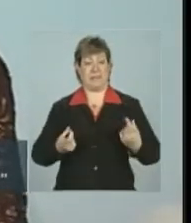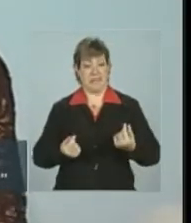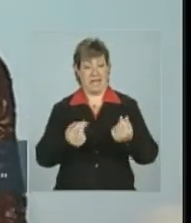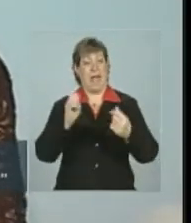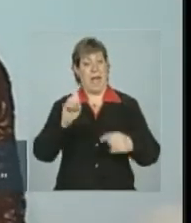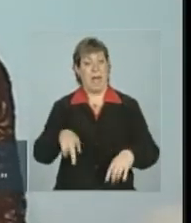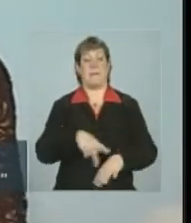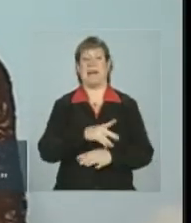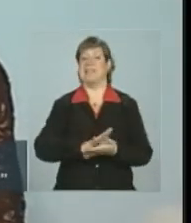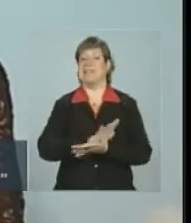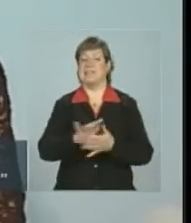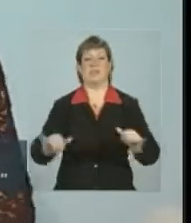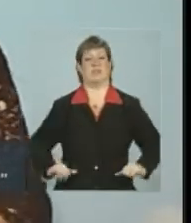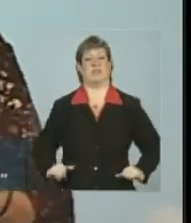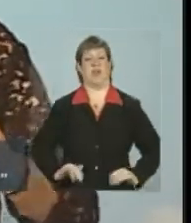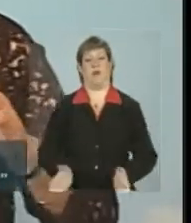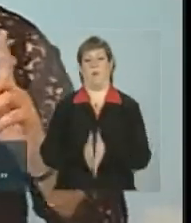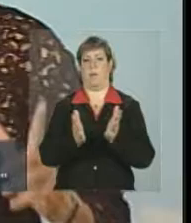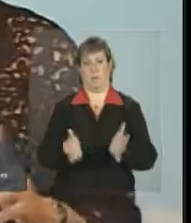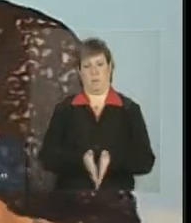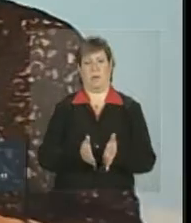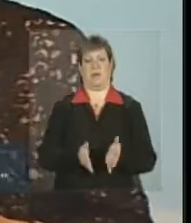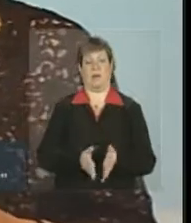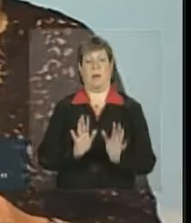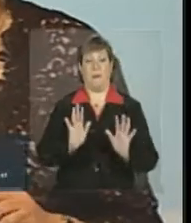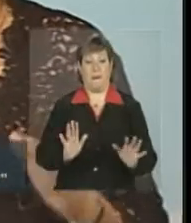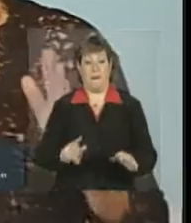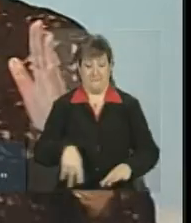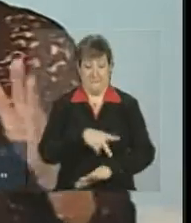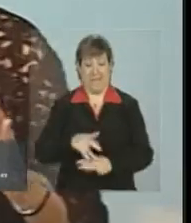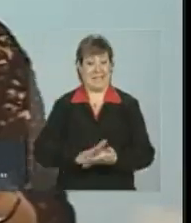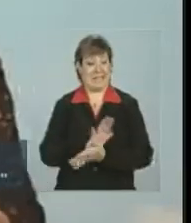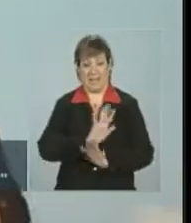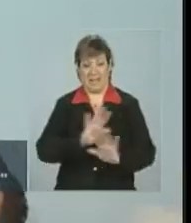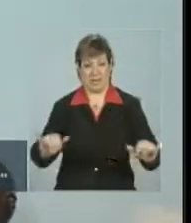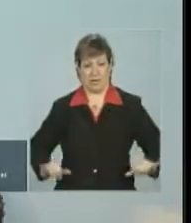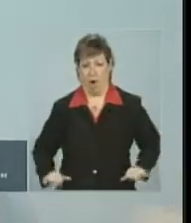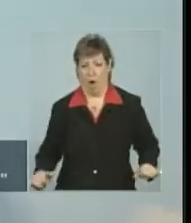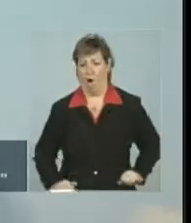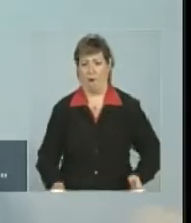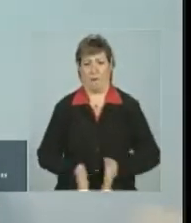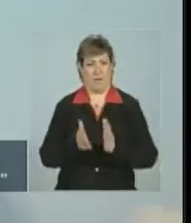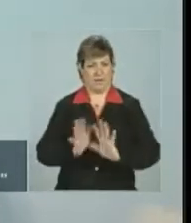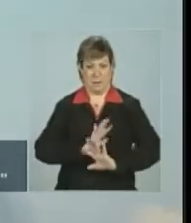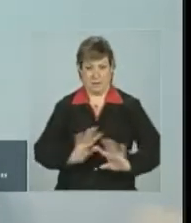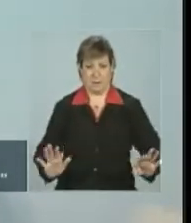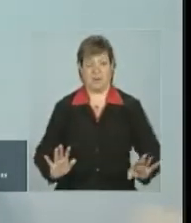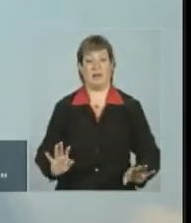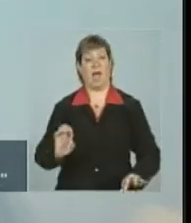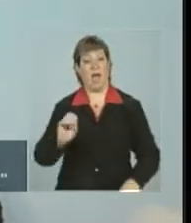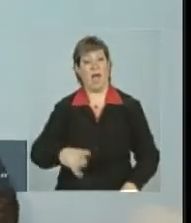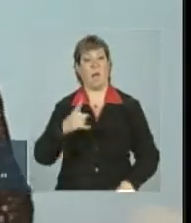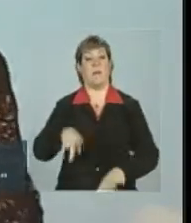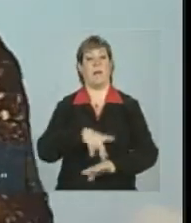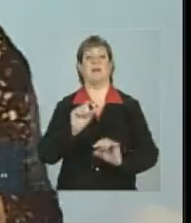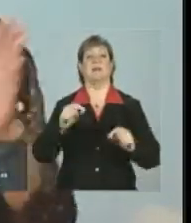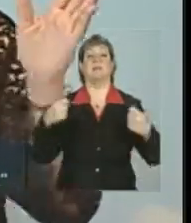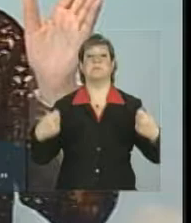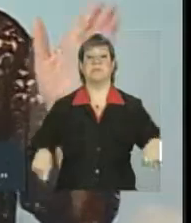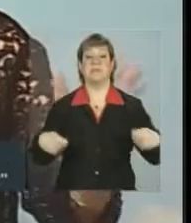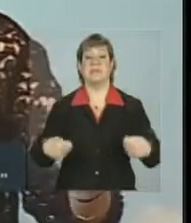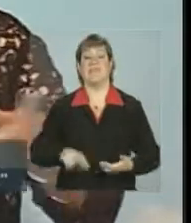país sem pobreza. Mas país sem pobreza é um país que precisa de